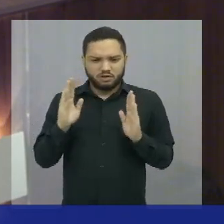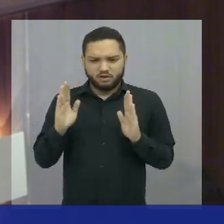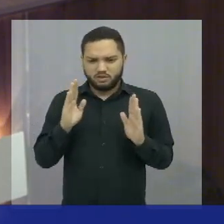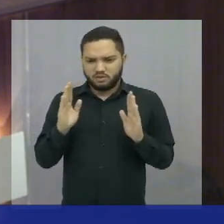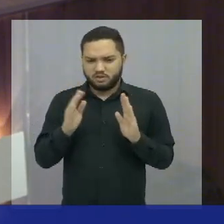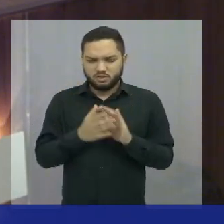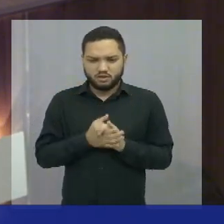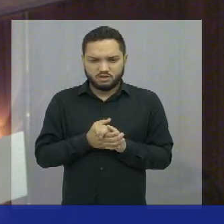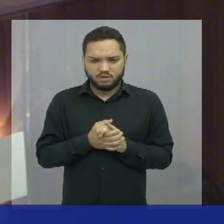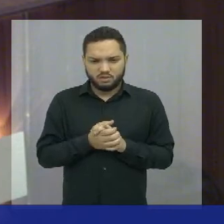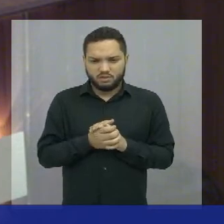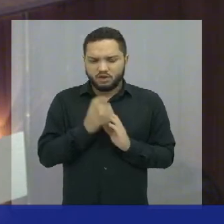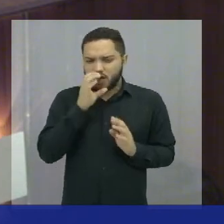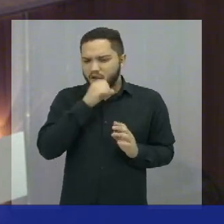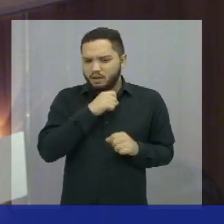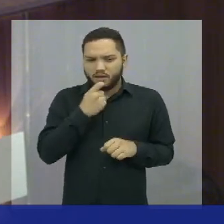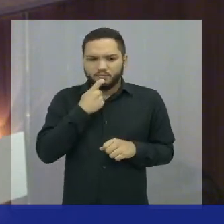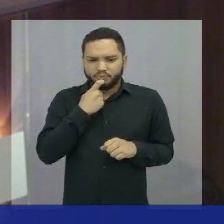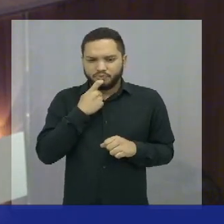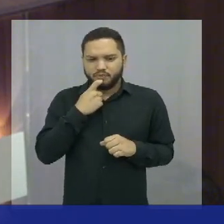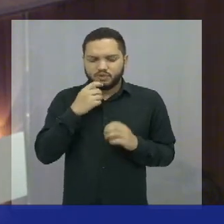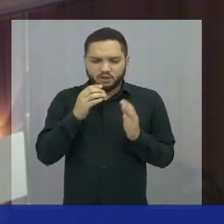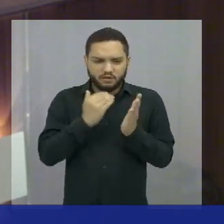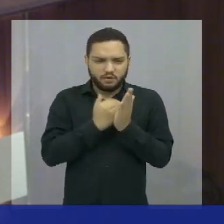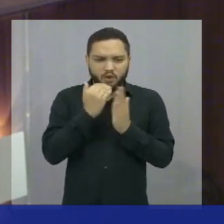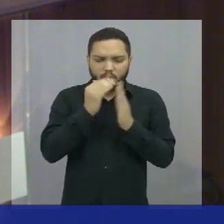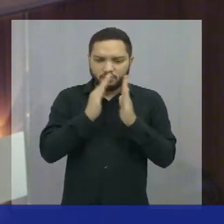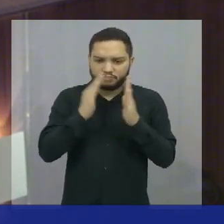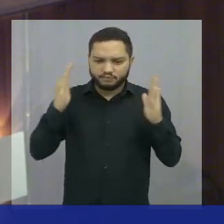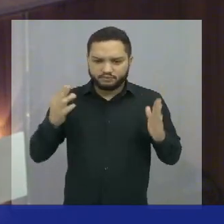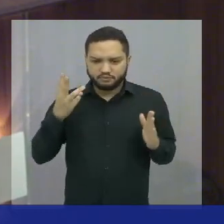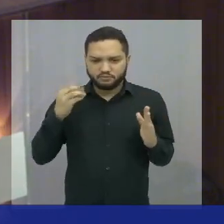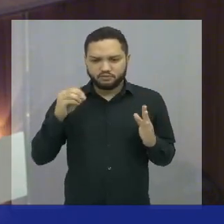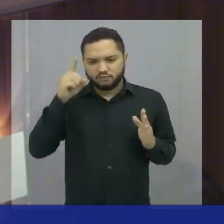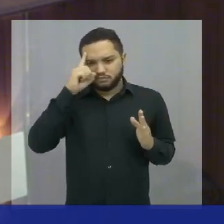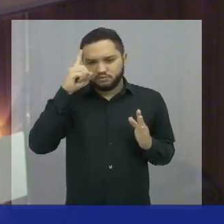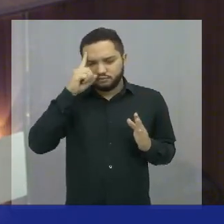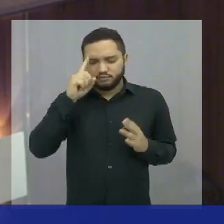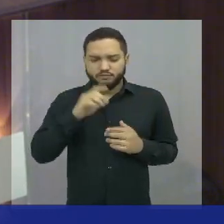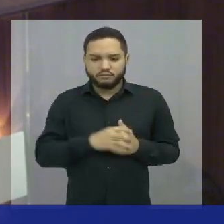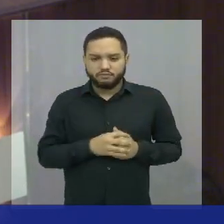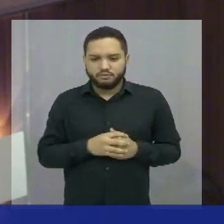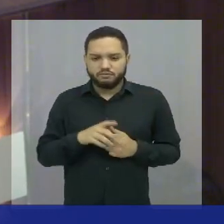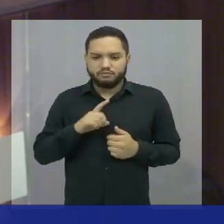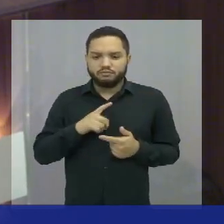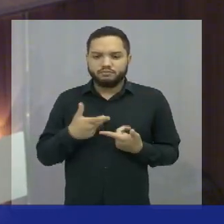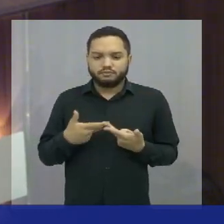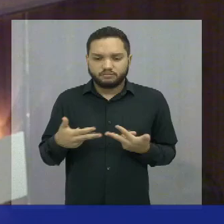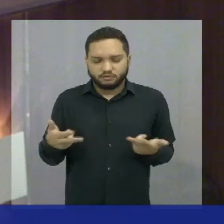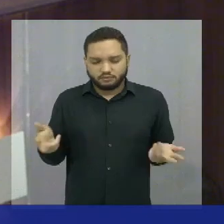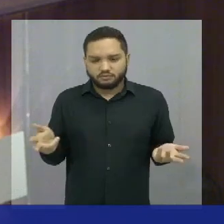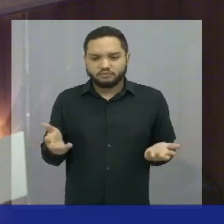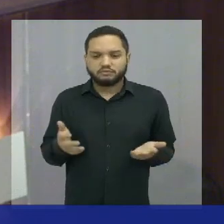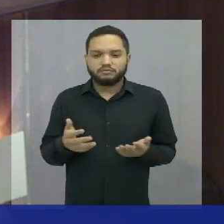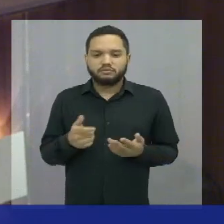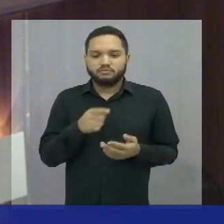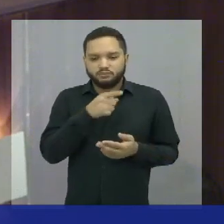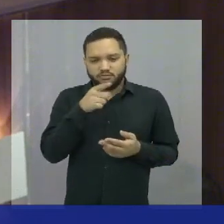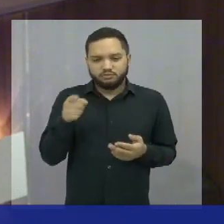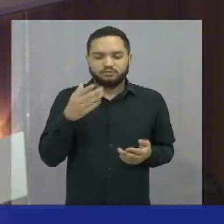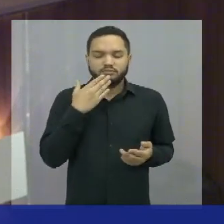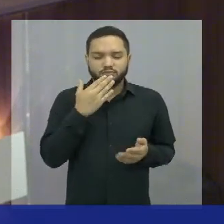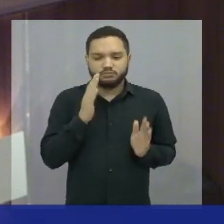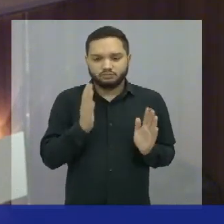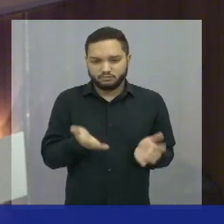um detalhe, não dá. Você está sugerindo que seja 30, não é isso? Correto? Muita coisa, doutor Giovana, doutor Socorro, a gente ia